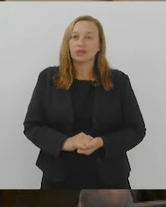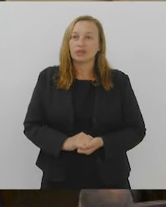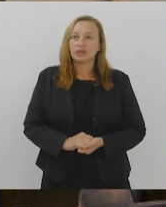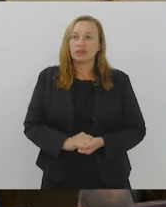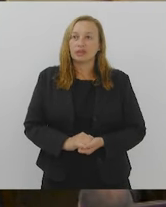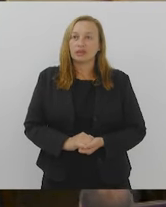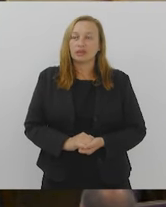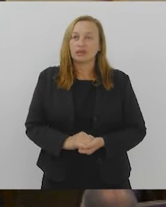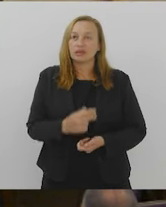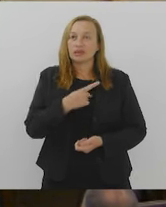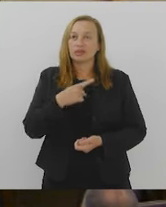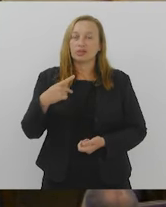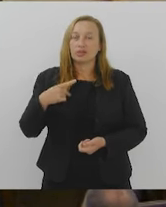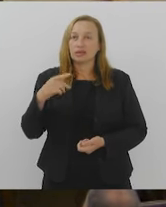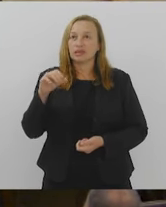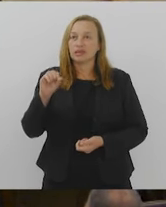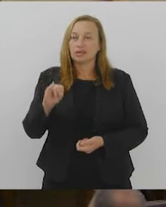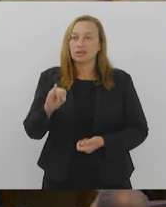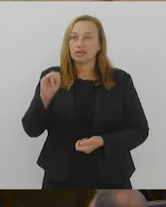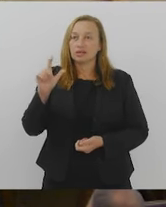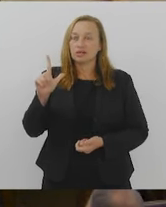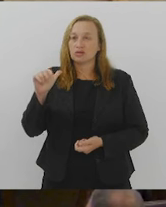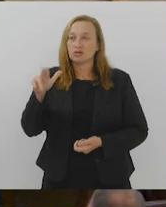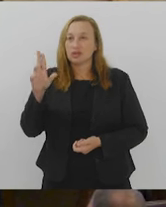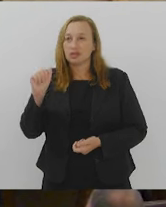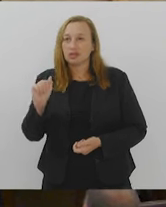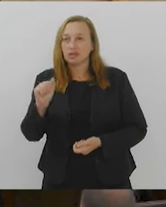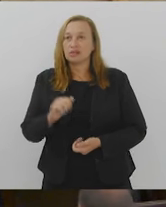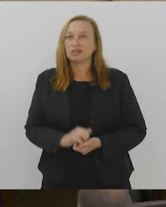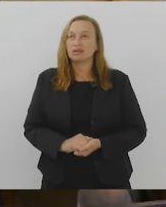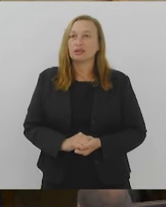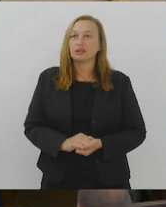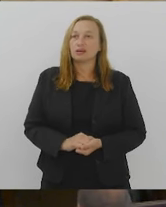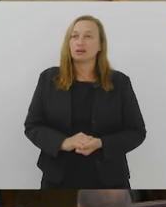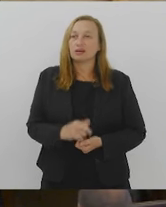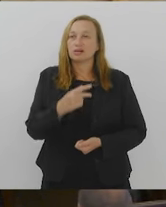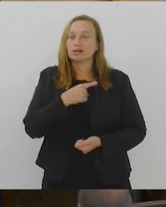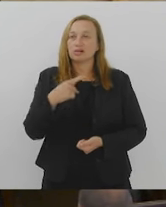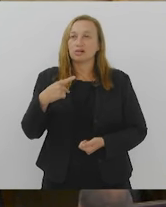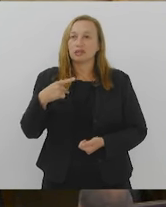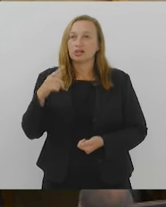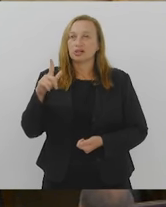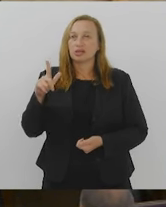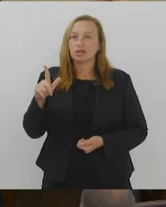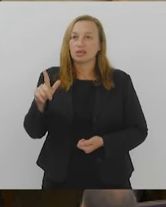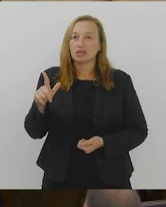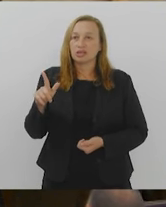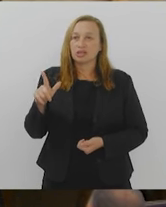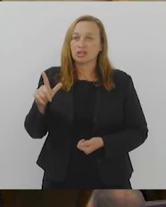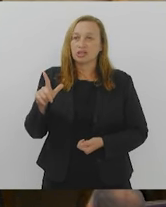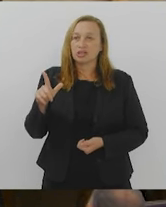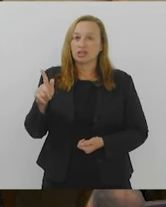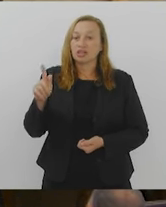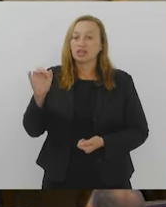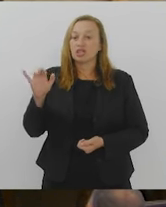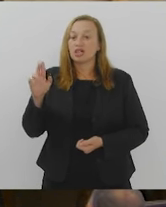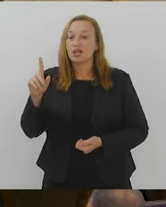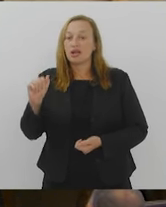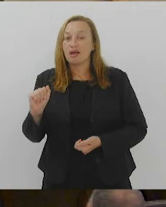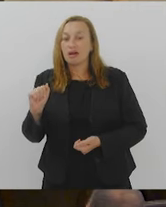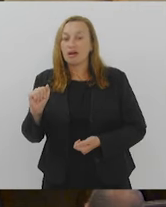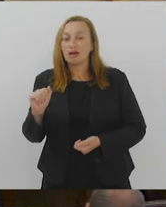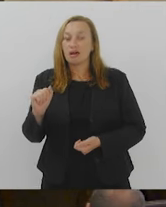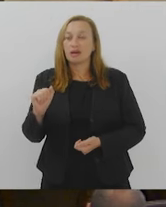a pastora Silvana Santos, a pastora Sheila Barros, pastor Elias